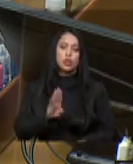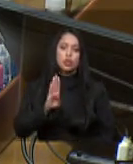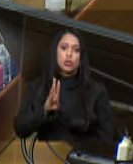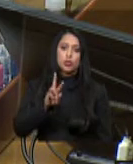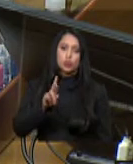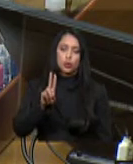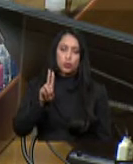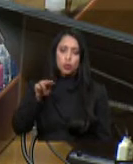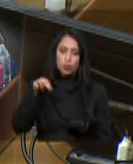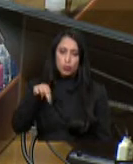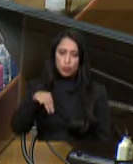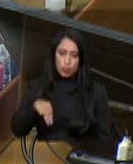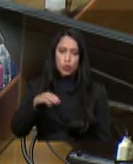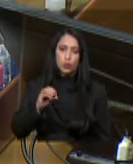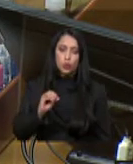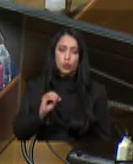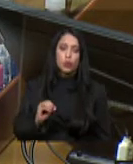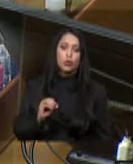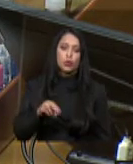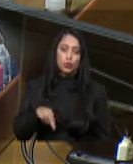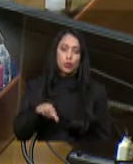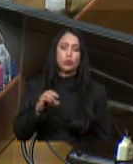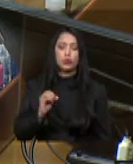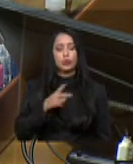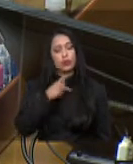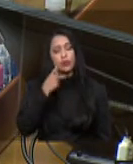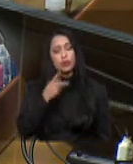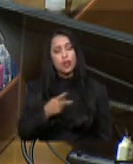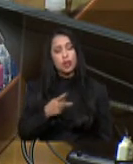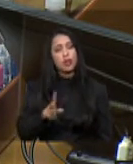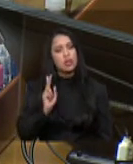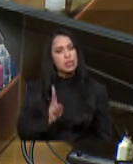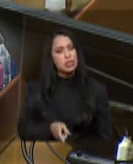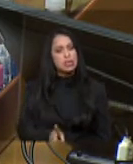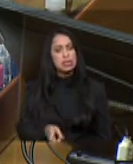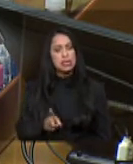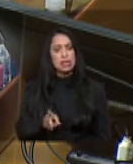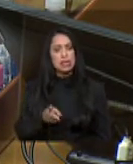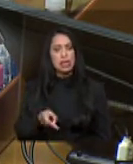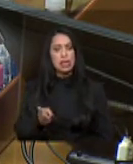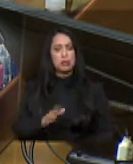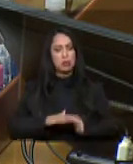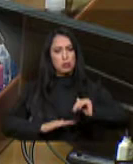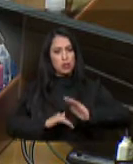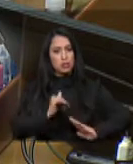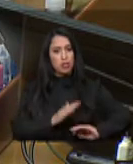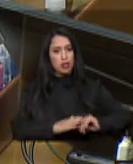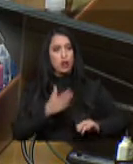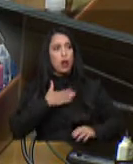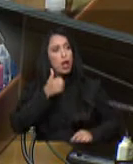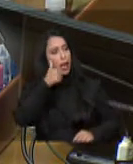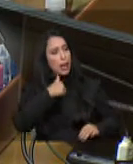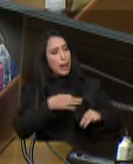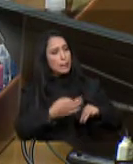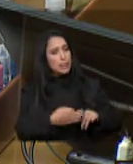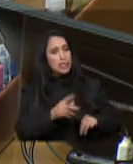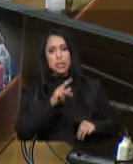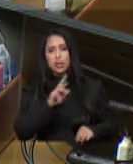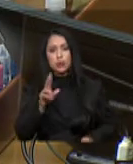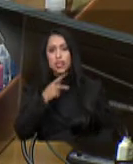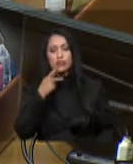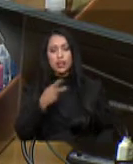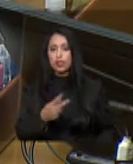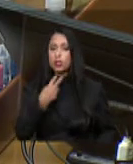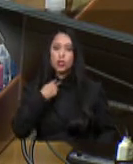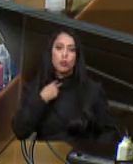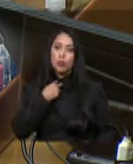maneira correta, como é próprio do seu comportamento, sempre e talentosa, ele diz, a ministra não está dizendo que não